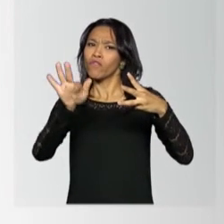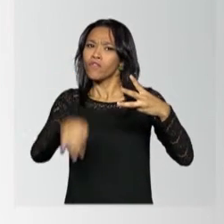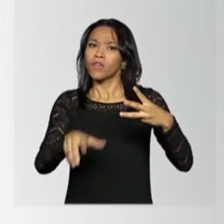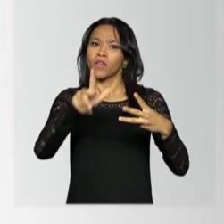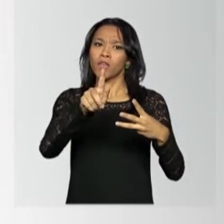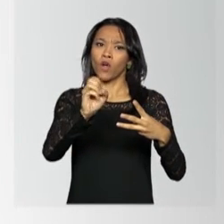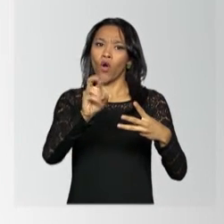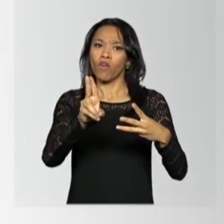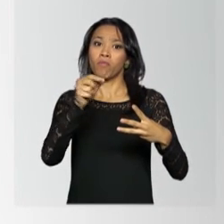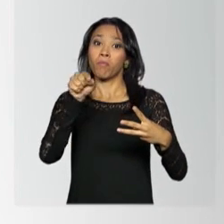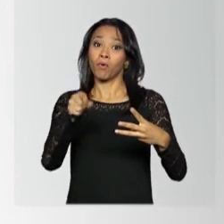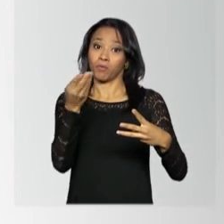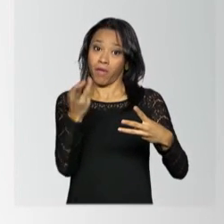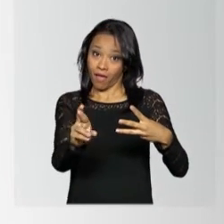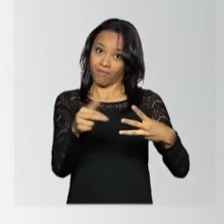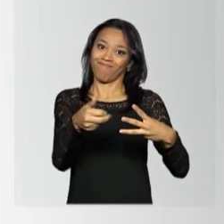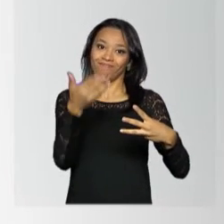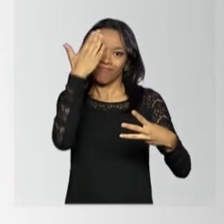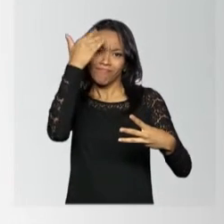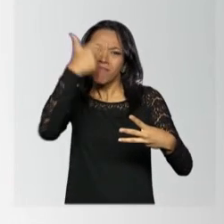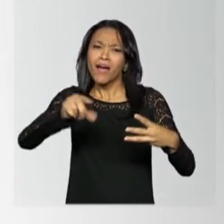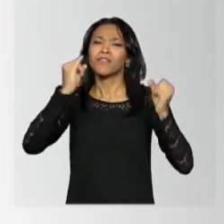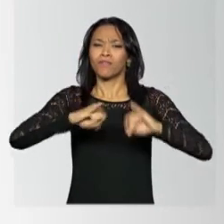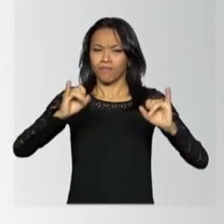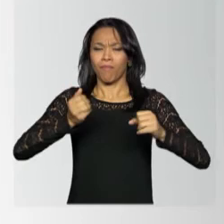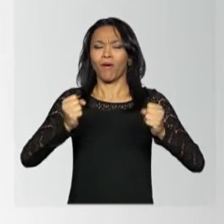em gov.br. Saiba mais em